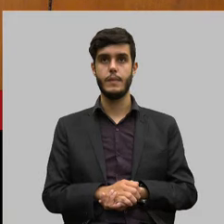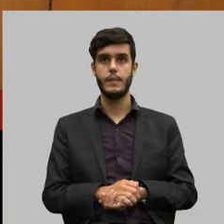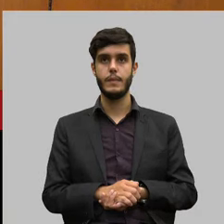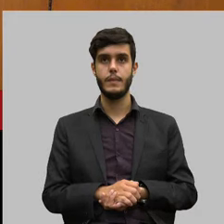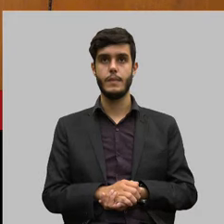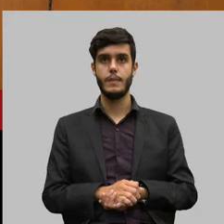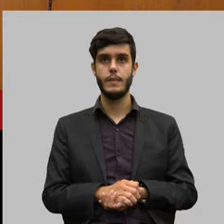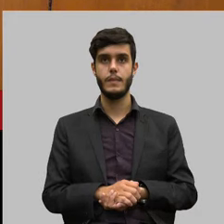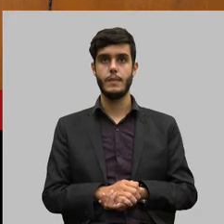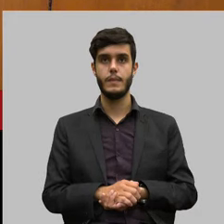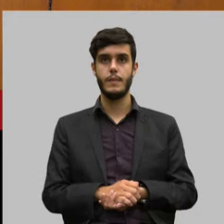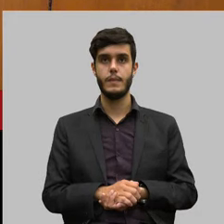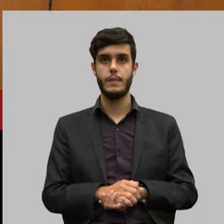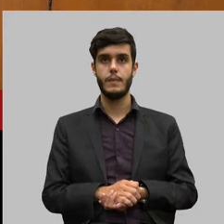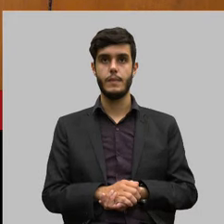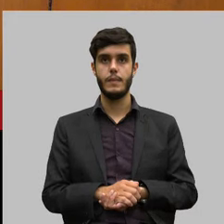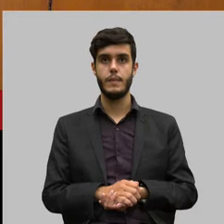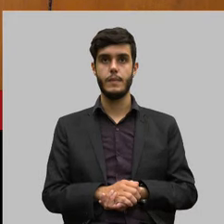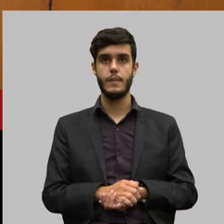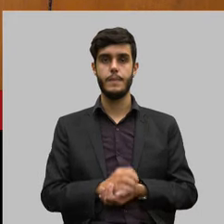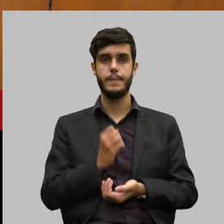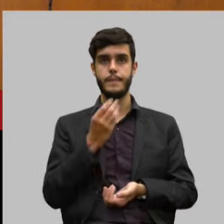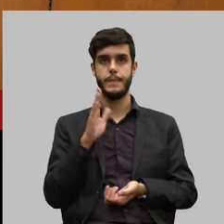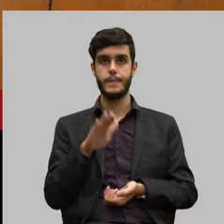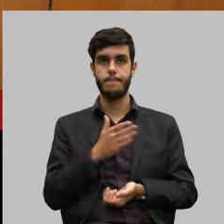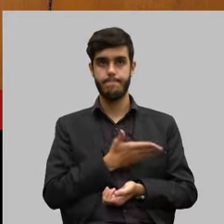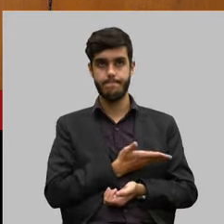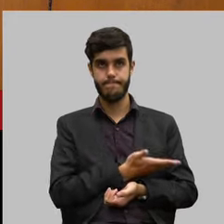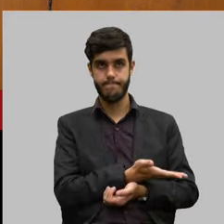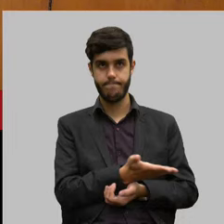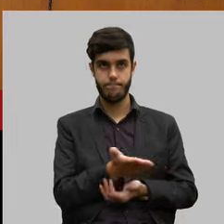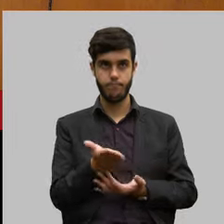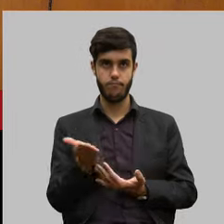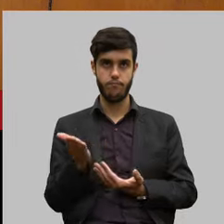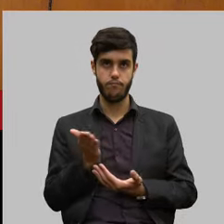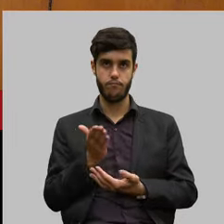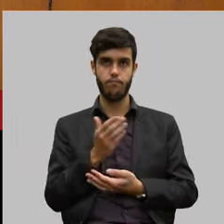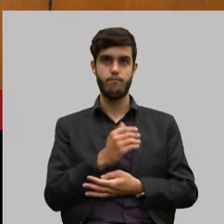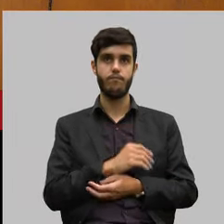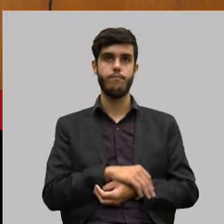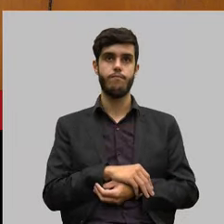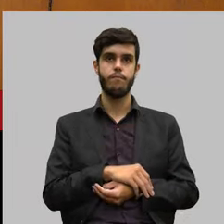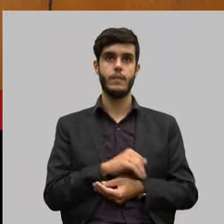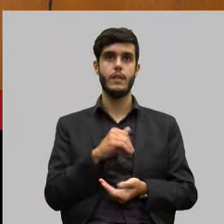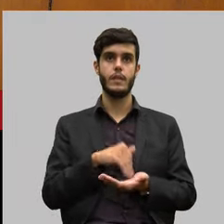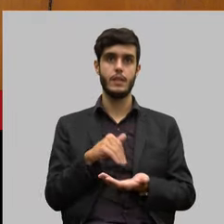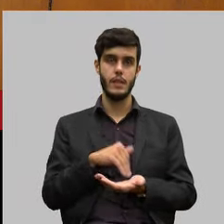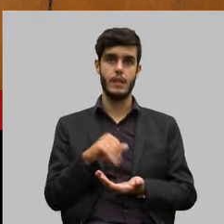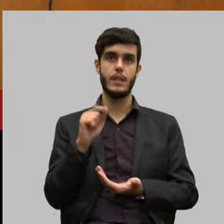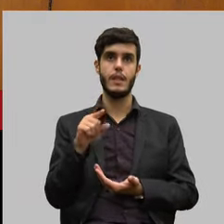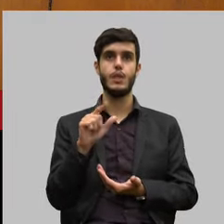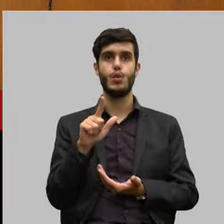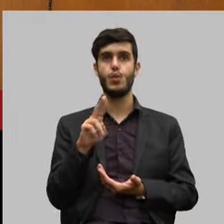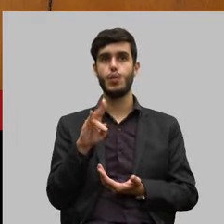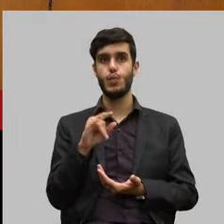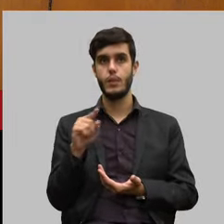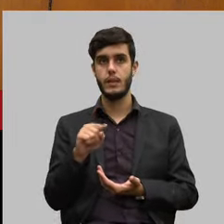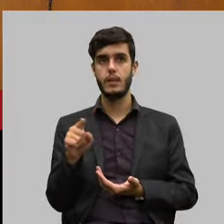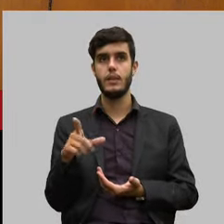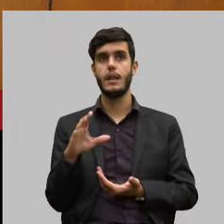Boa tarde Boa tarde Presidente Deputado Marquim Boa tarde secretário Luiz Cláudia secretária